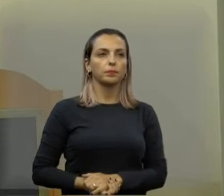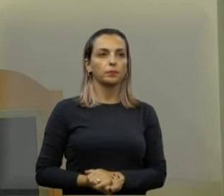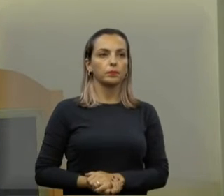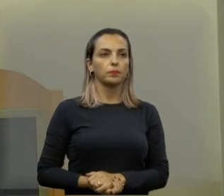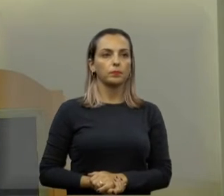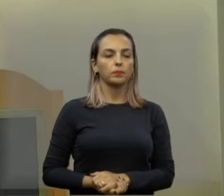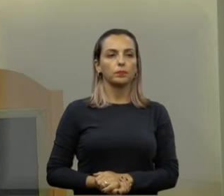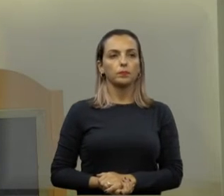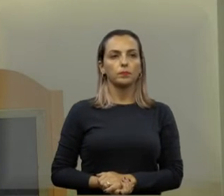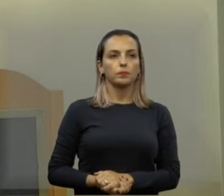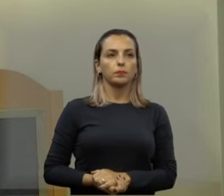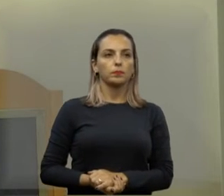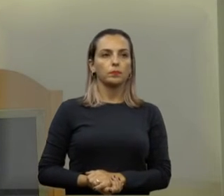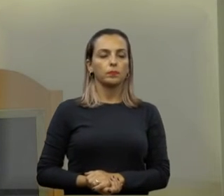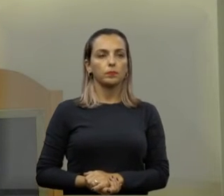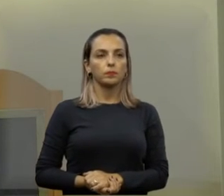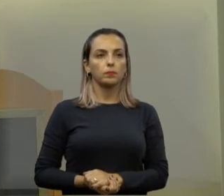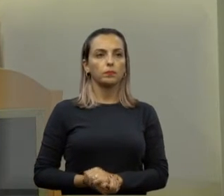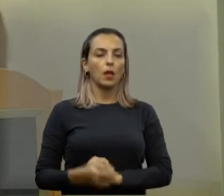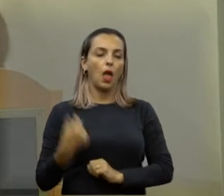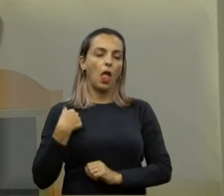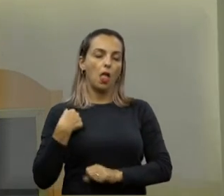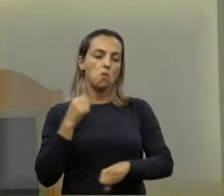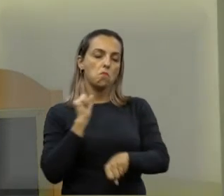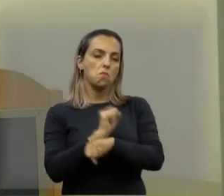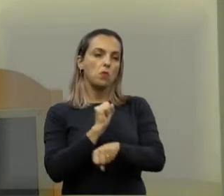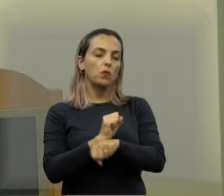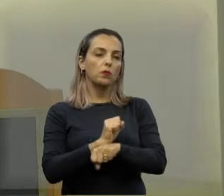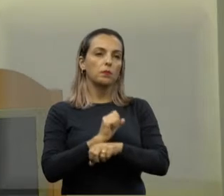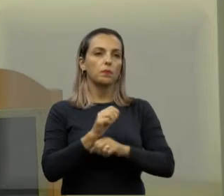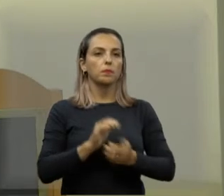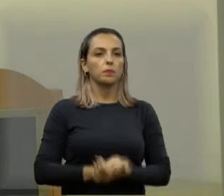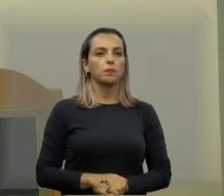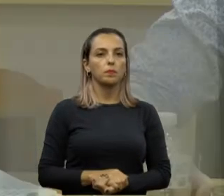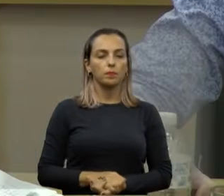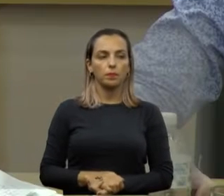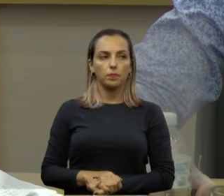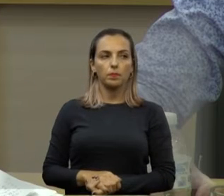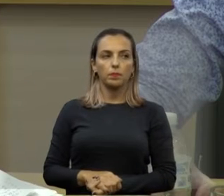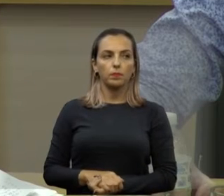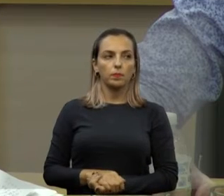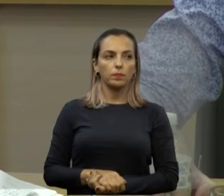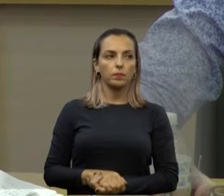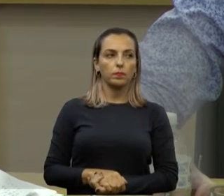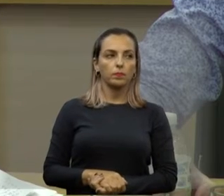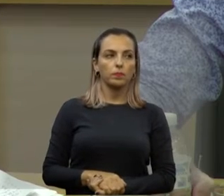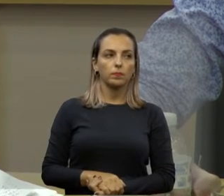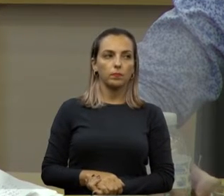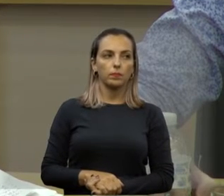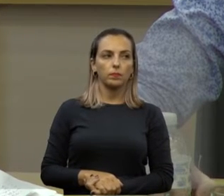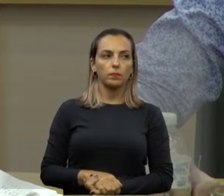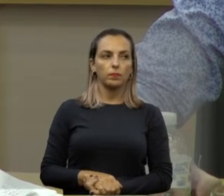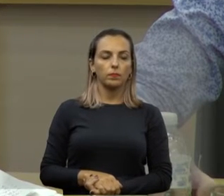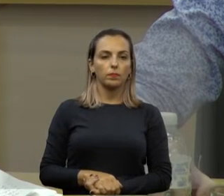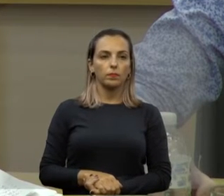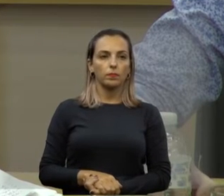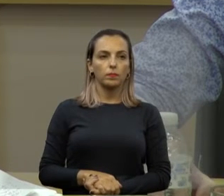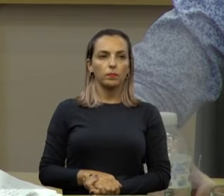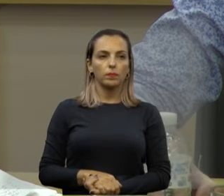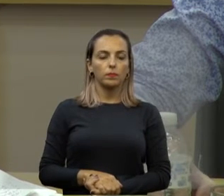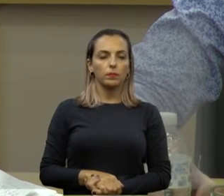gente que eu vou fazer reserva no meu tempo e vou aguardar melhor José Basso E aí